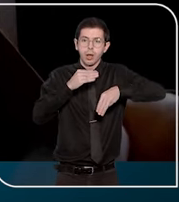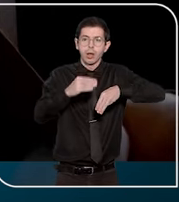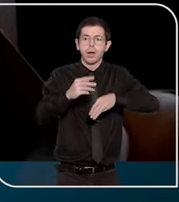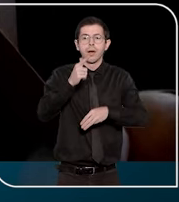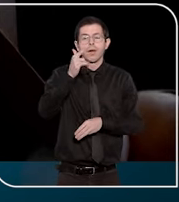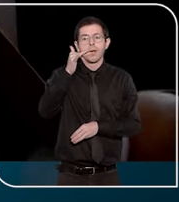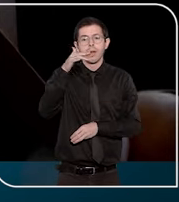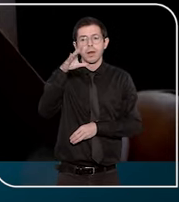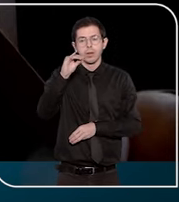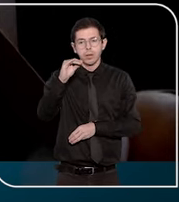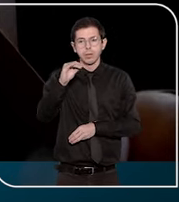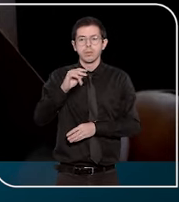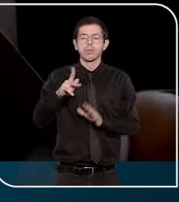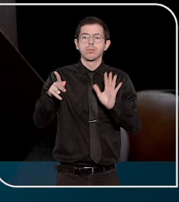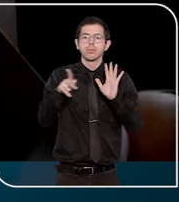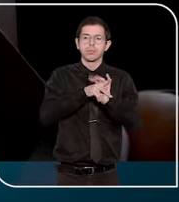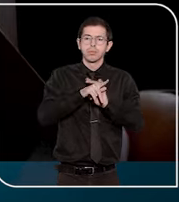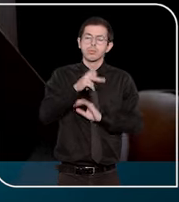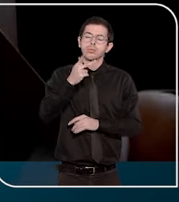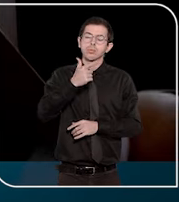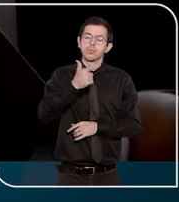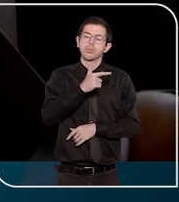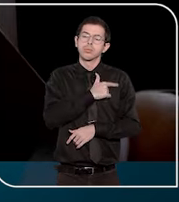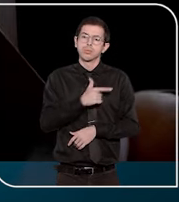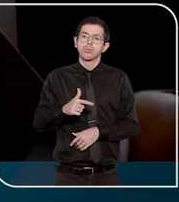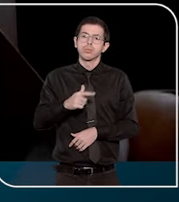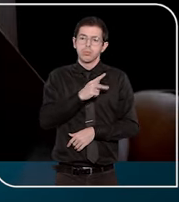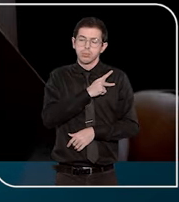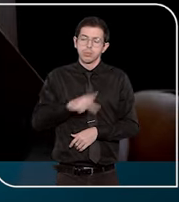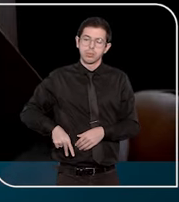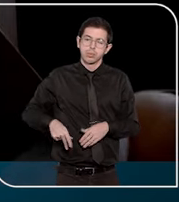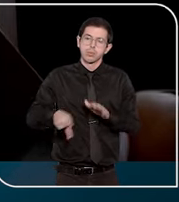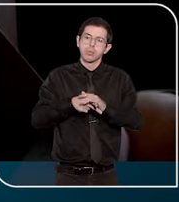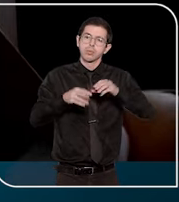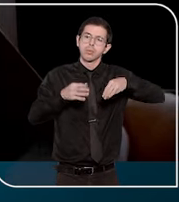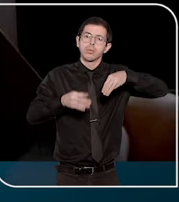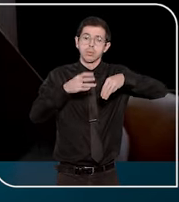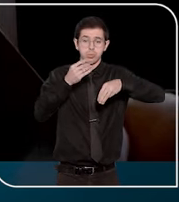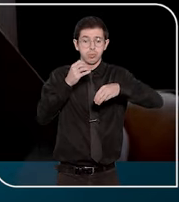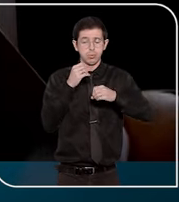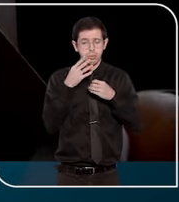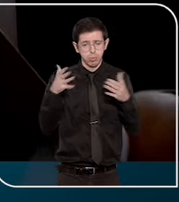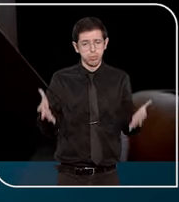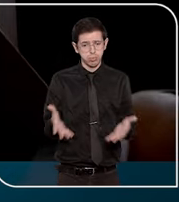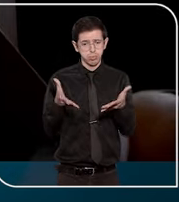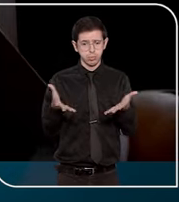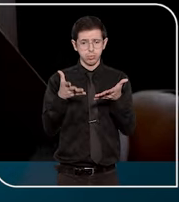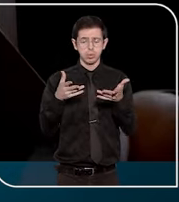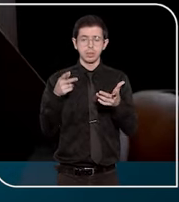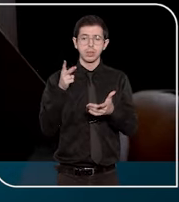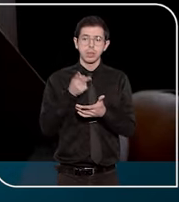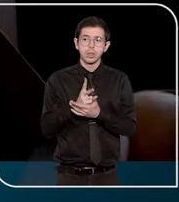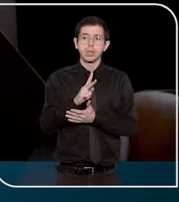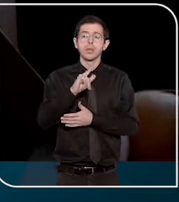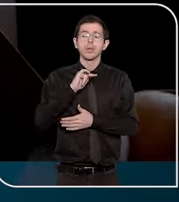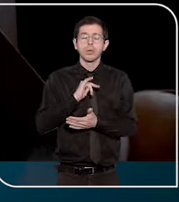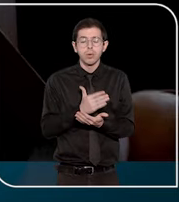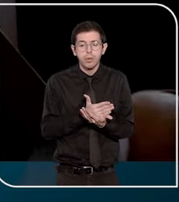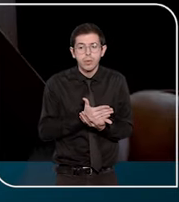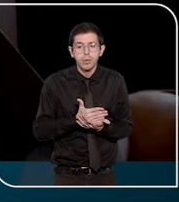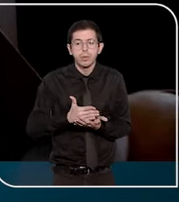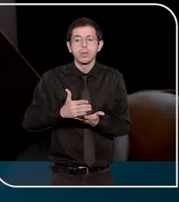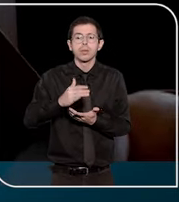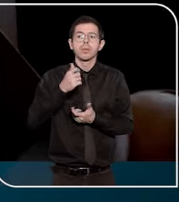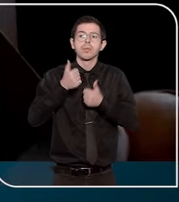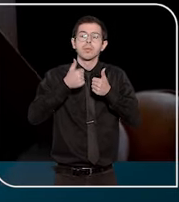jornada aí da vice-presidência do ministro que foi muito frutífera, muito gratificante para a gente, e estamos ali sempre conversando. Isso aqui eu aproveito para deixar